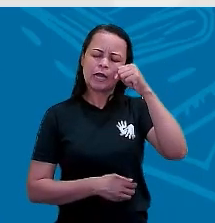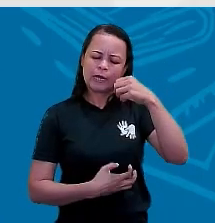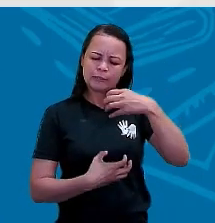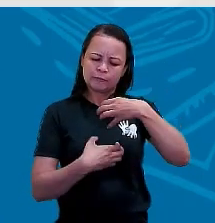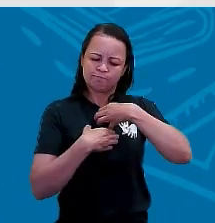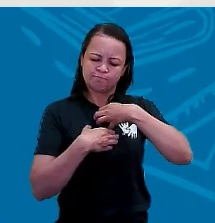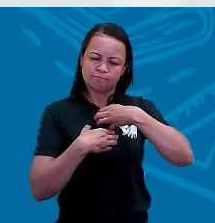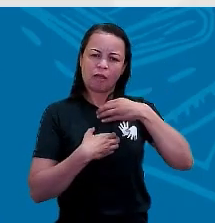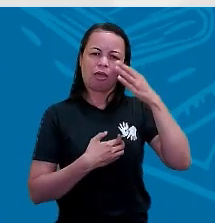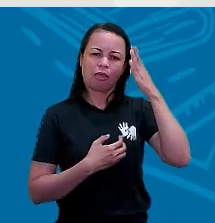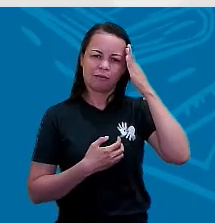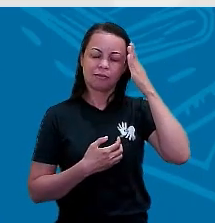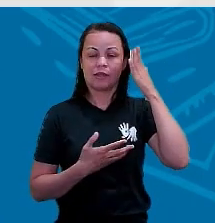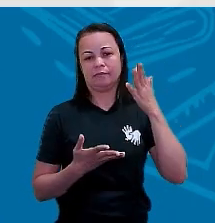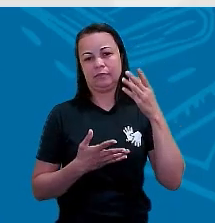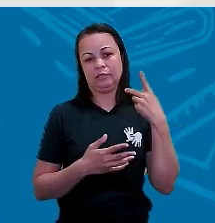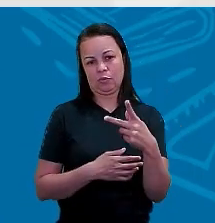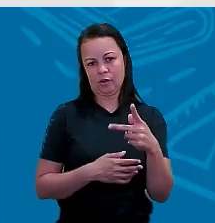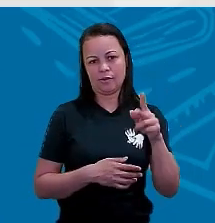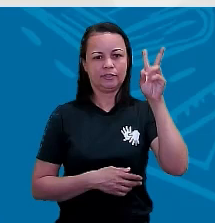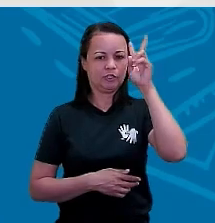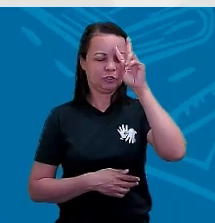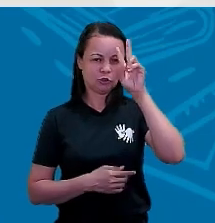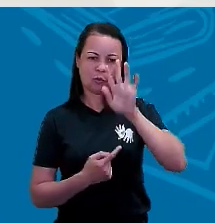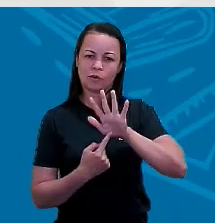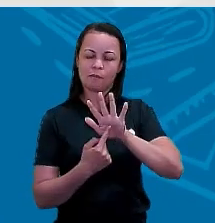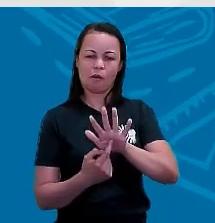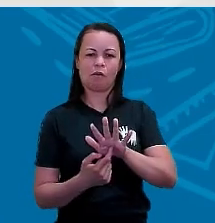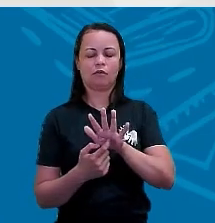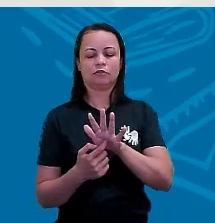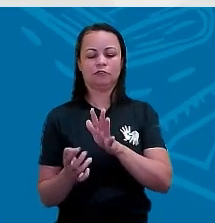sentimentos, tá bom? Então essa história mostra isso, que os nossos